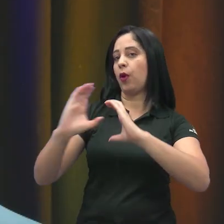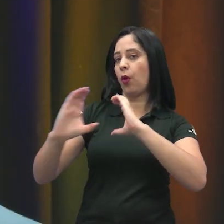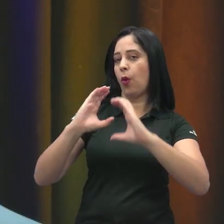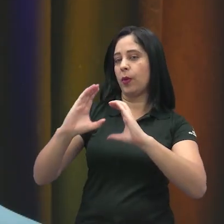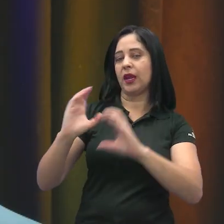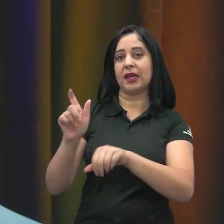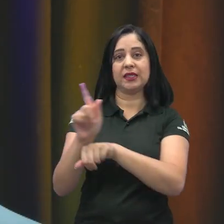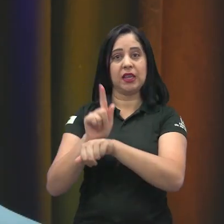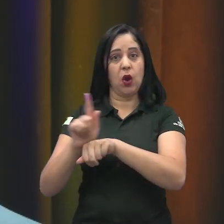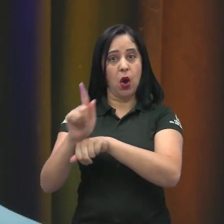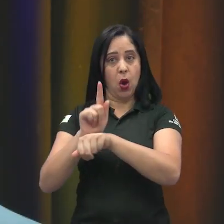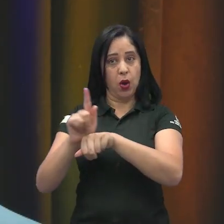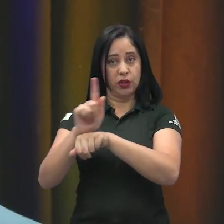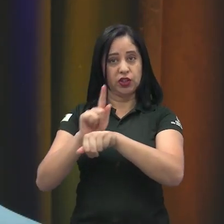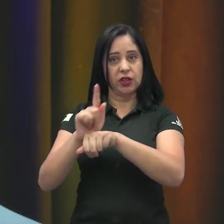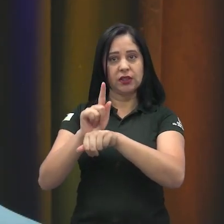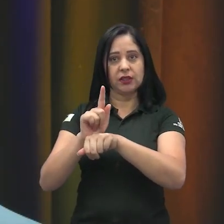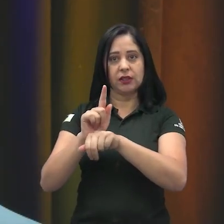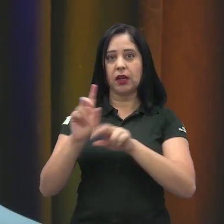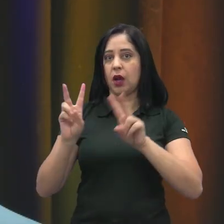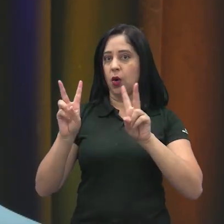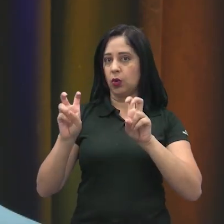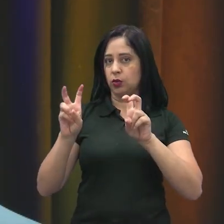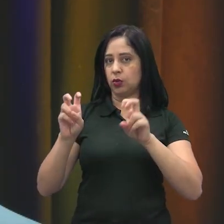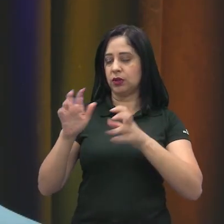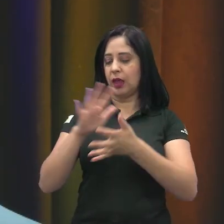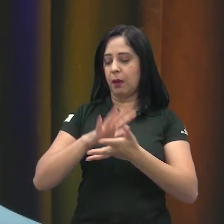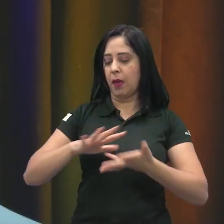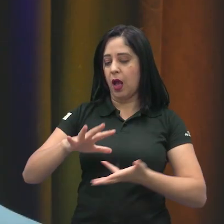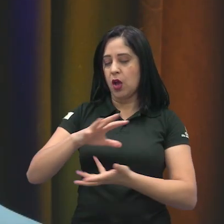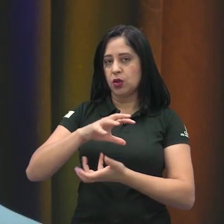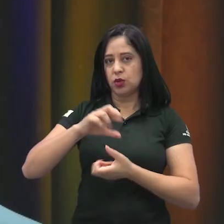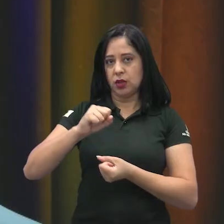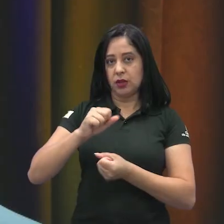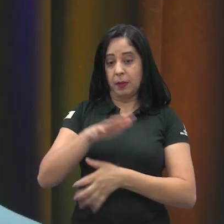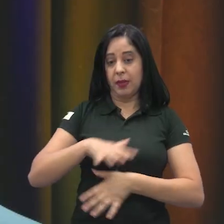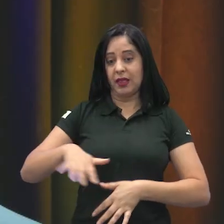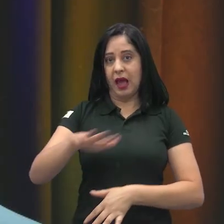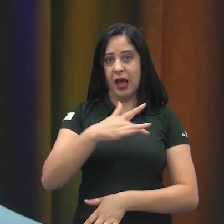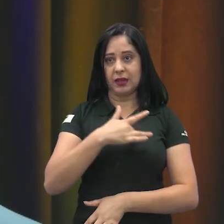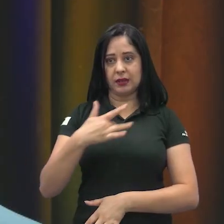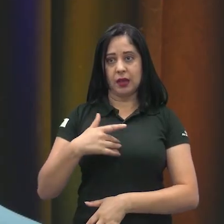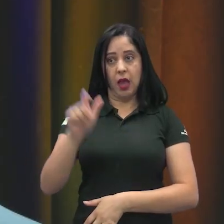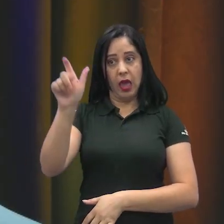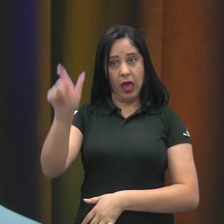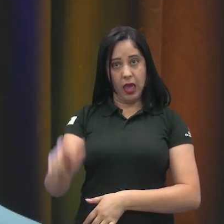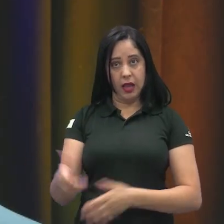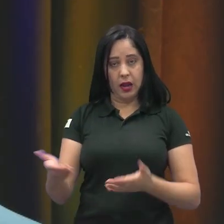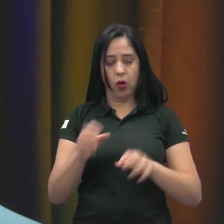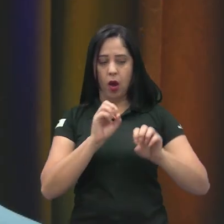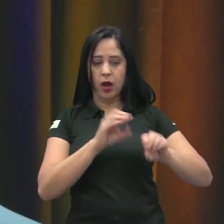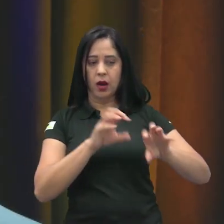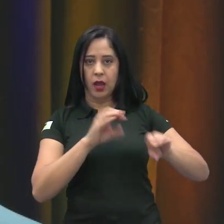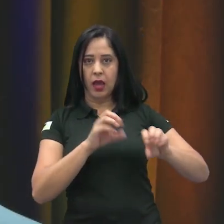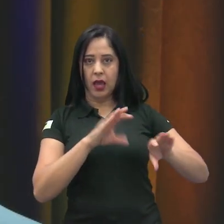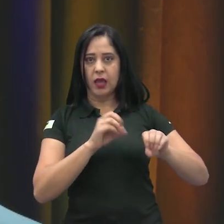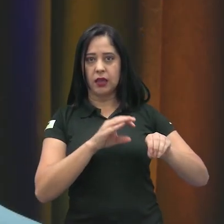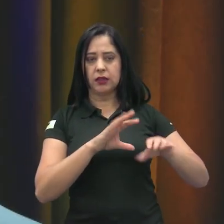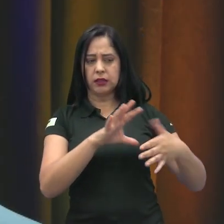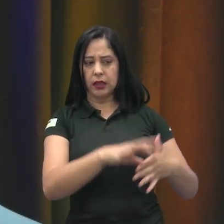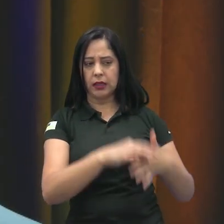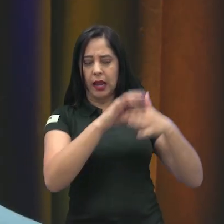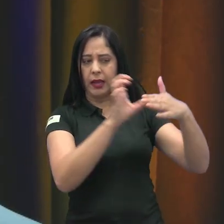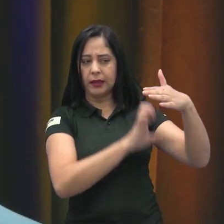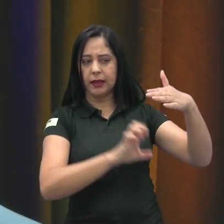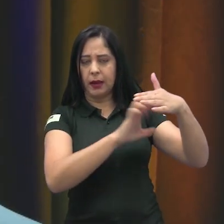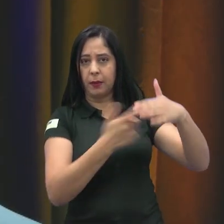motor de crescimento sustentável no setor da saúde. Hoje ele inspira executivos e gestores brasileiros com informações